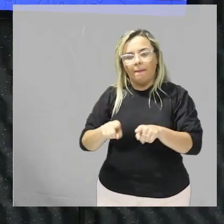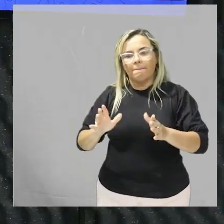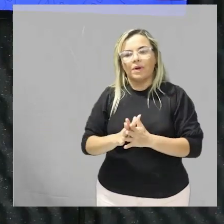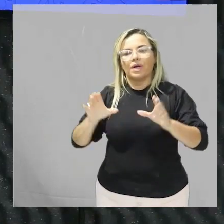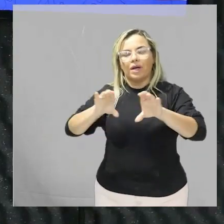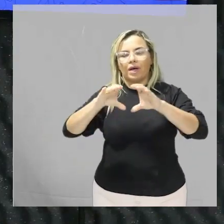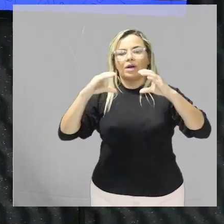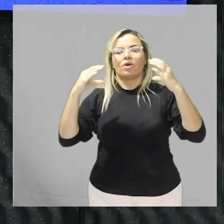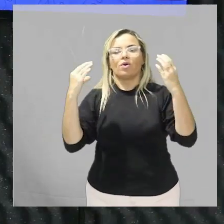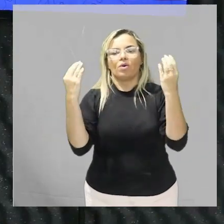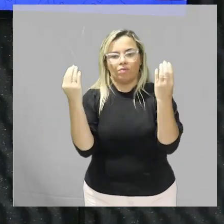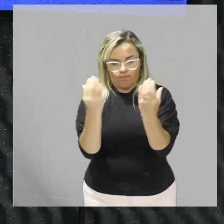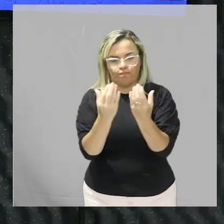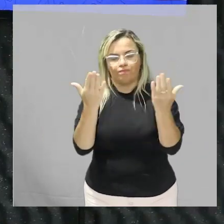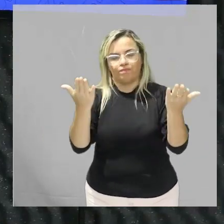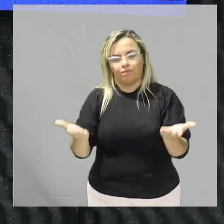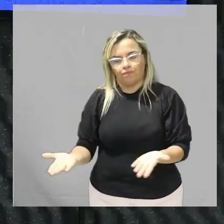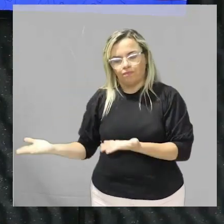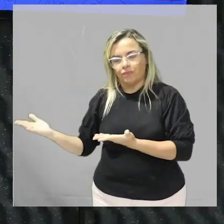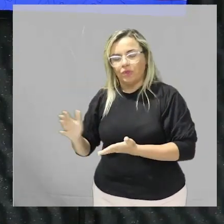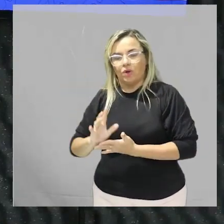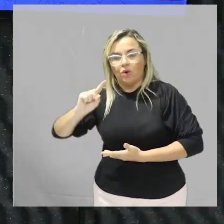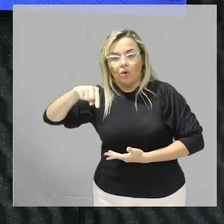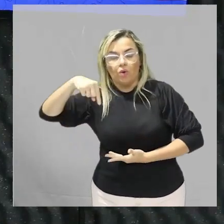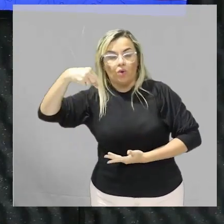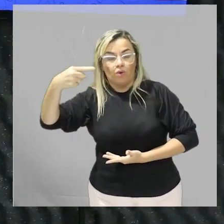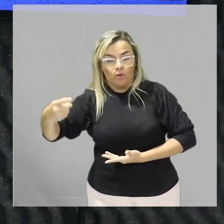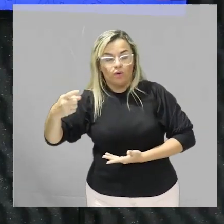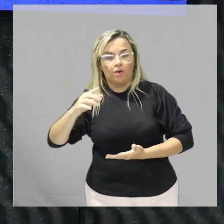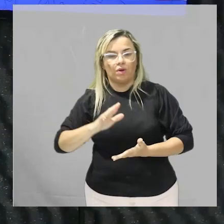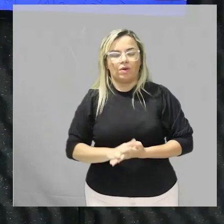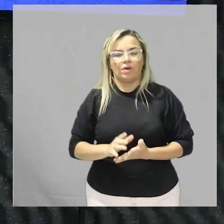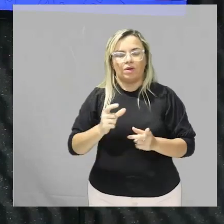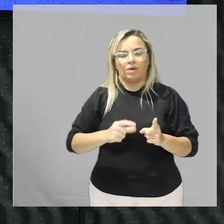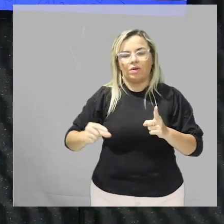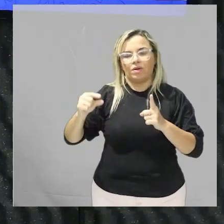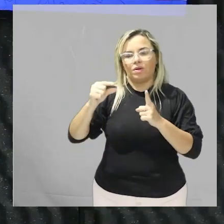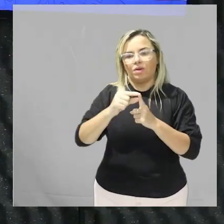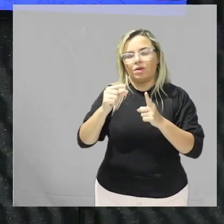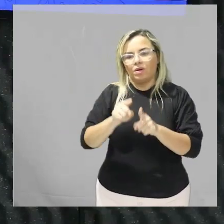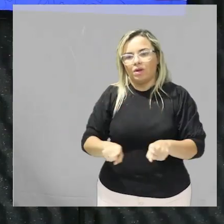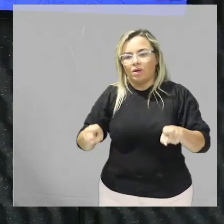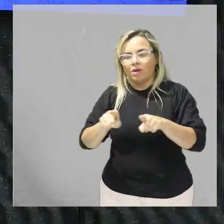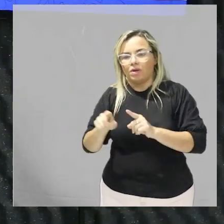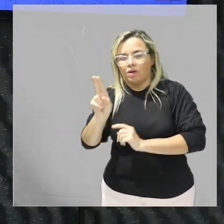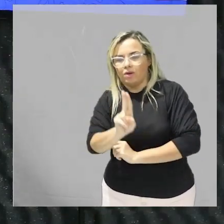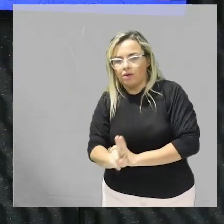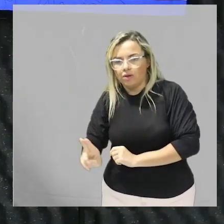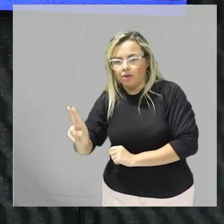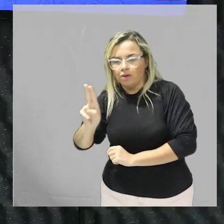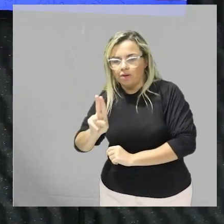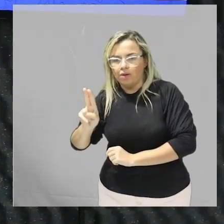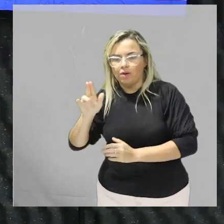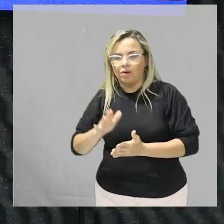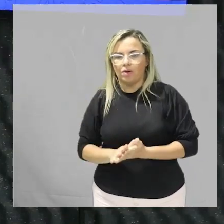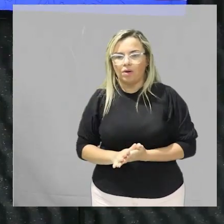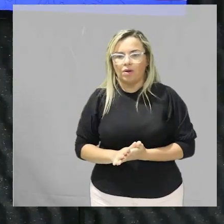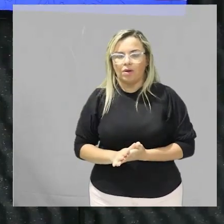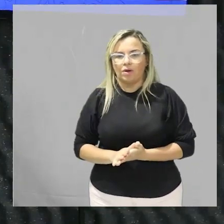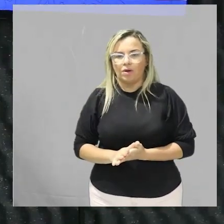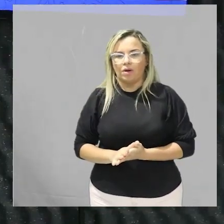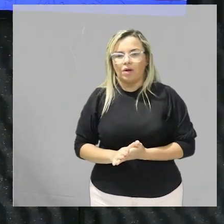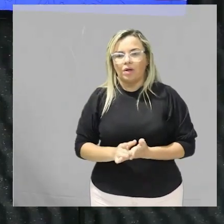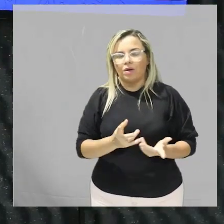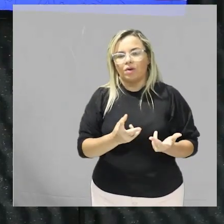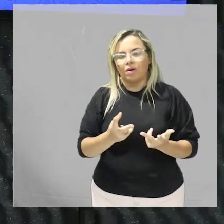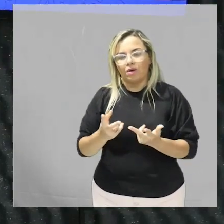É a comunidade. Outra coisa, existe uma outra palavra que a gente também pode utilizar como sinônimo.